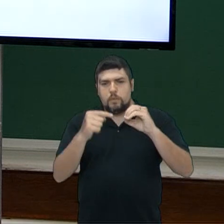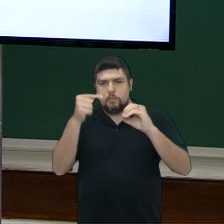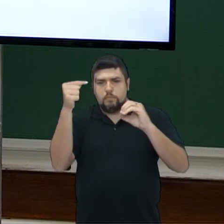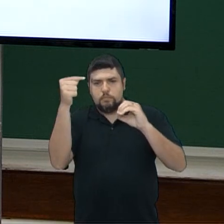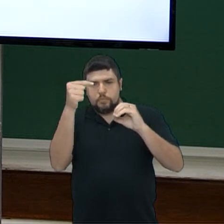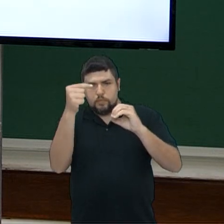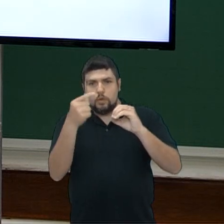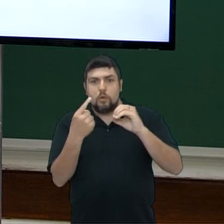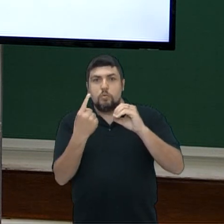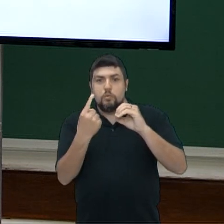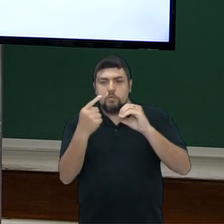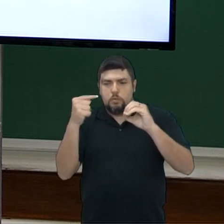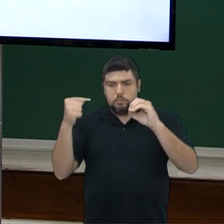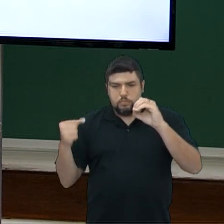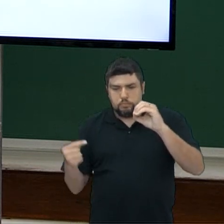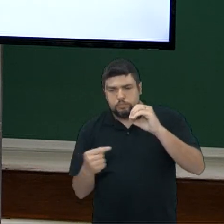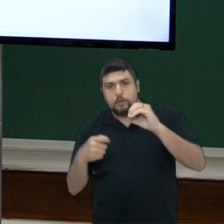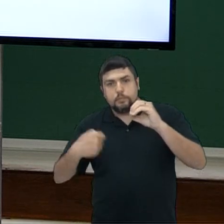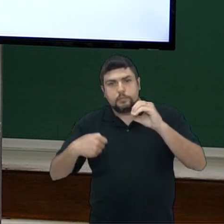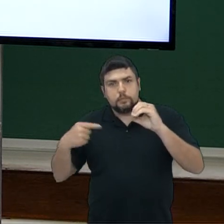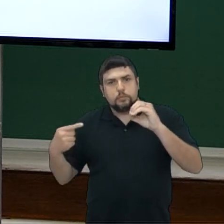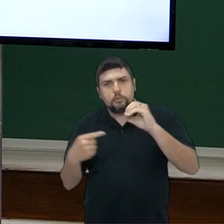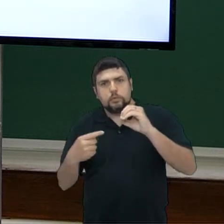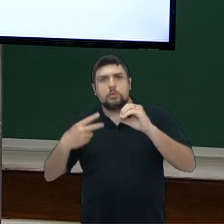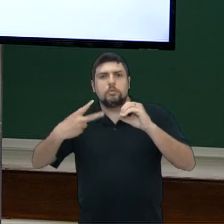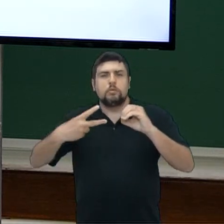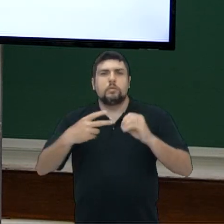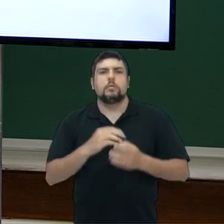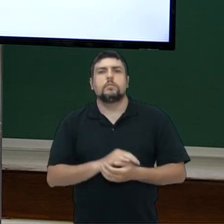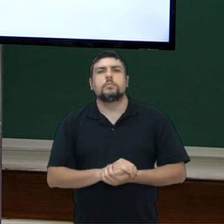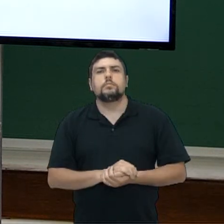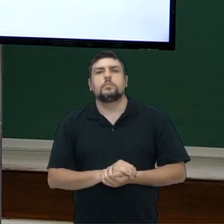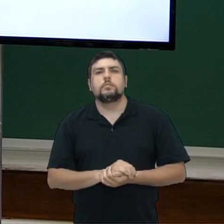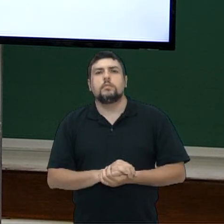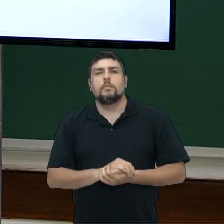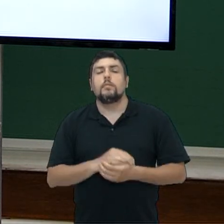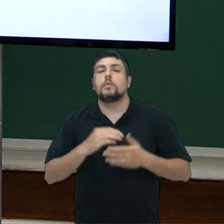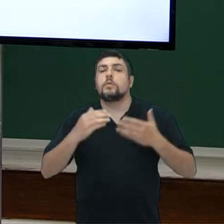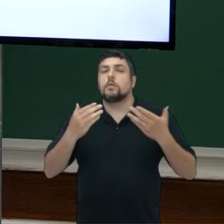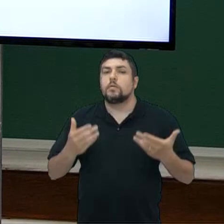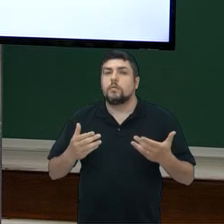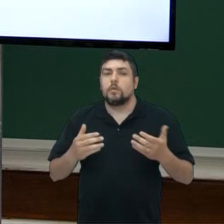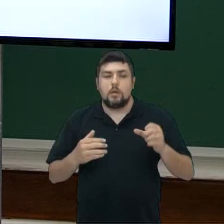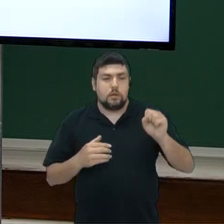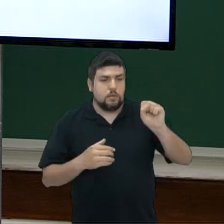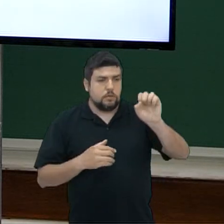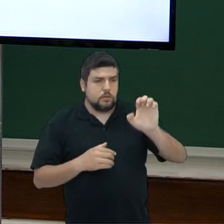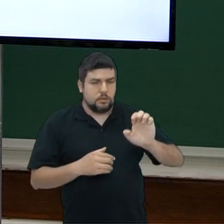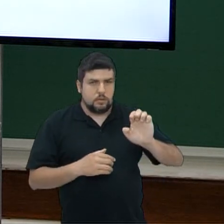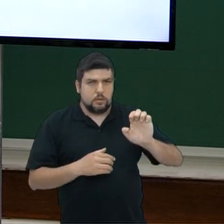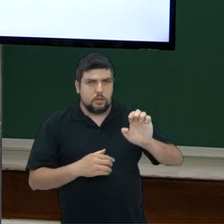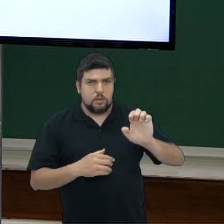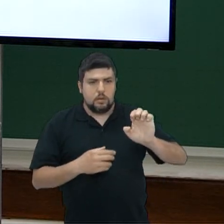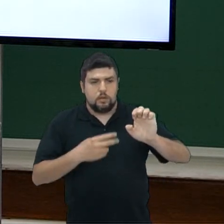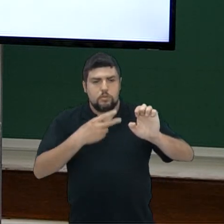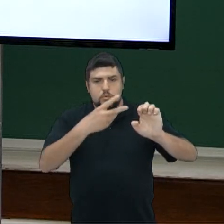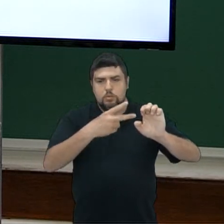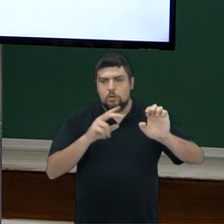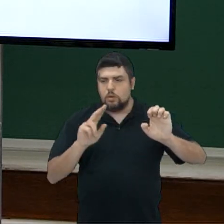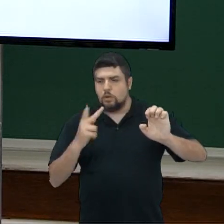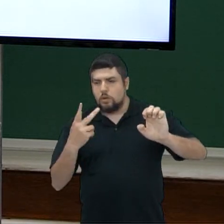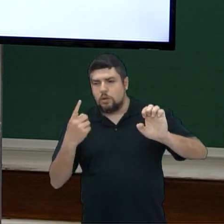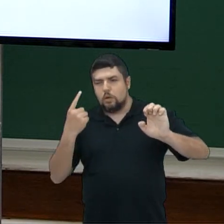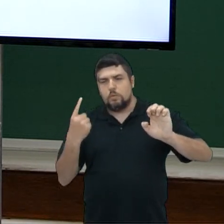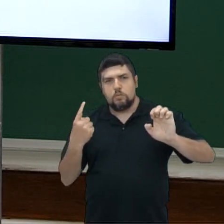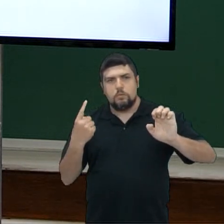ligação. Olha lá, selênio precisa fazer 2 ligações, hidrogênio, 1.